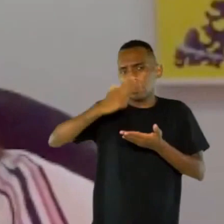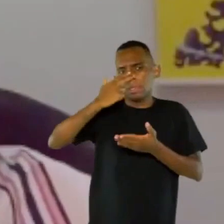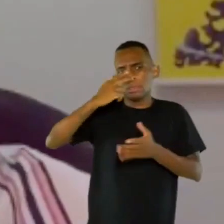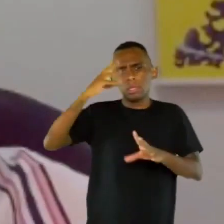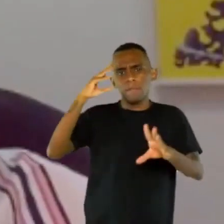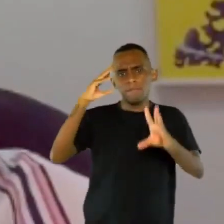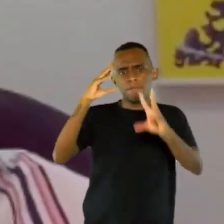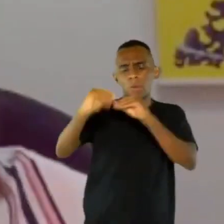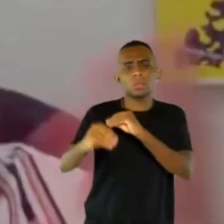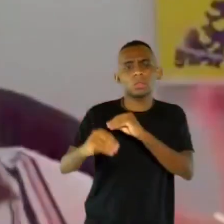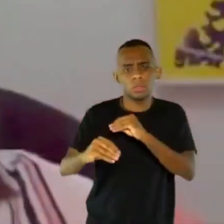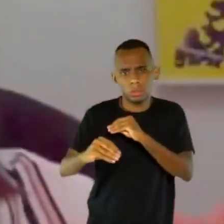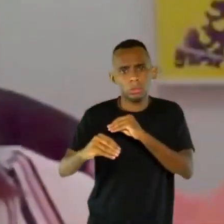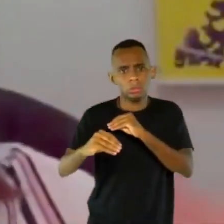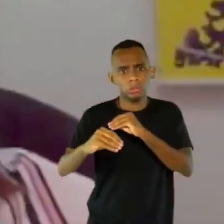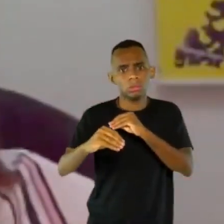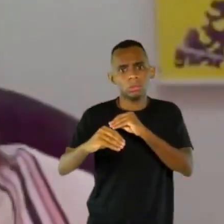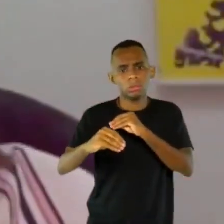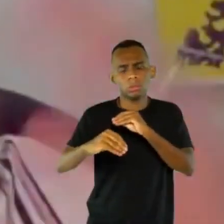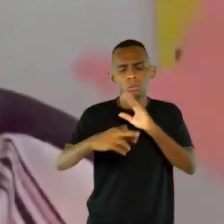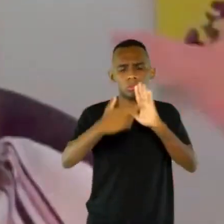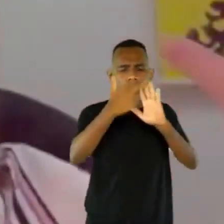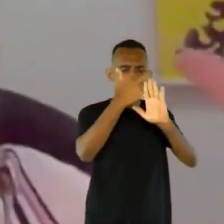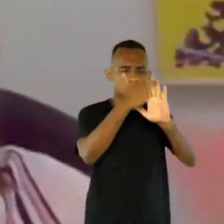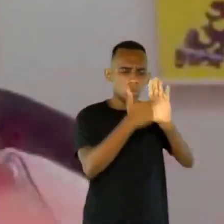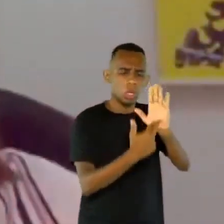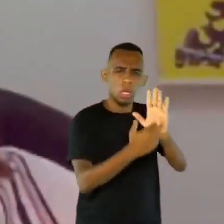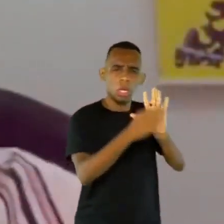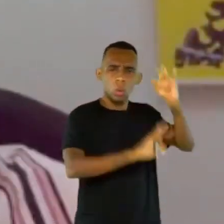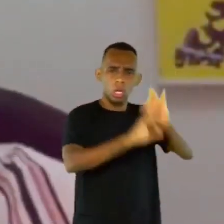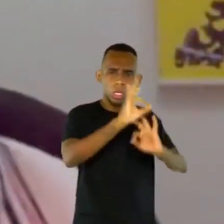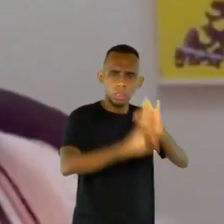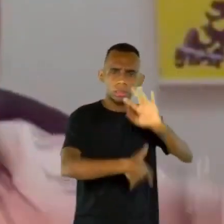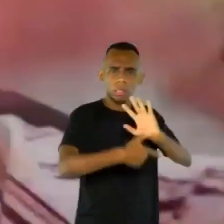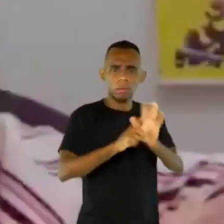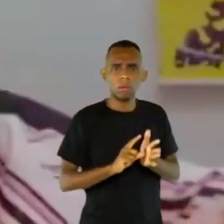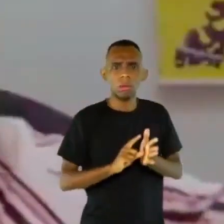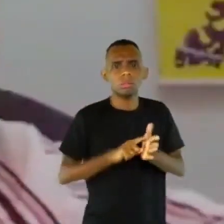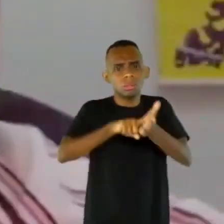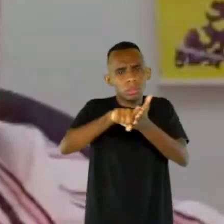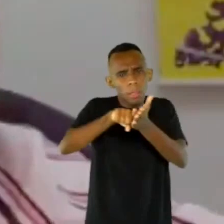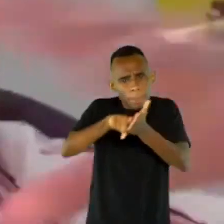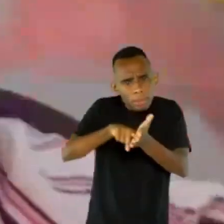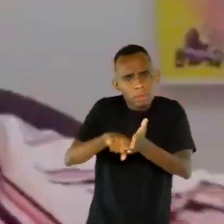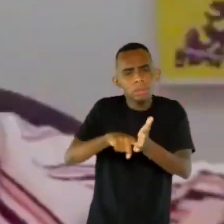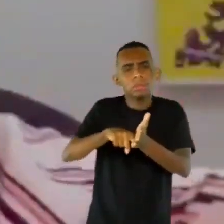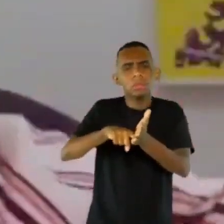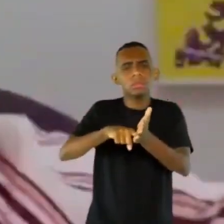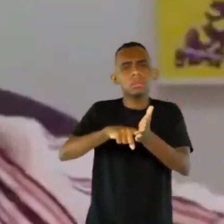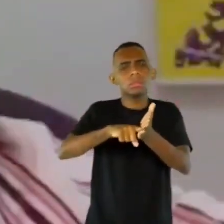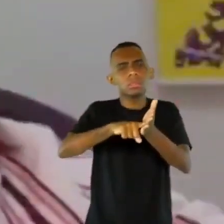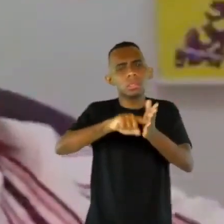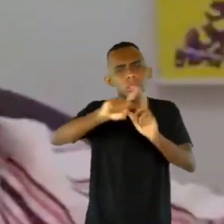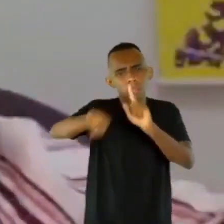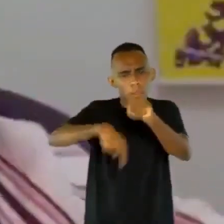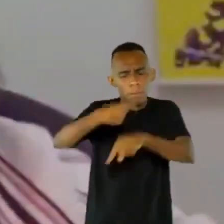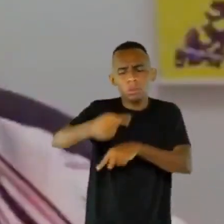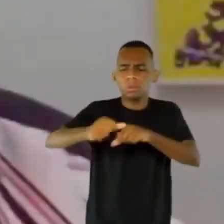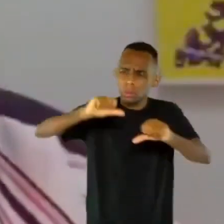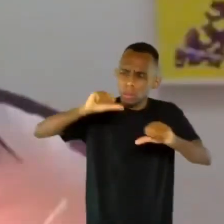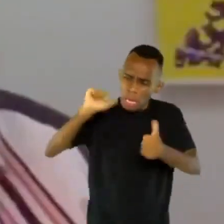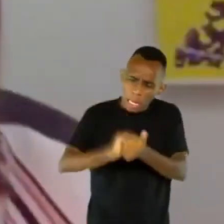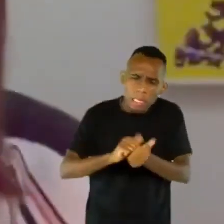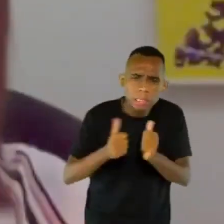completamente do programado, da pesquisa, sabe, que vai para a fábula e que ganha